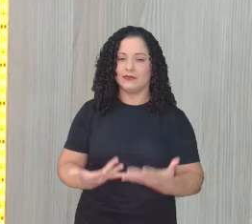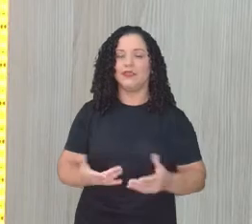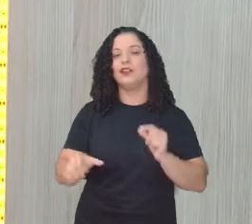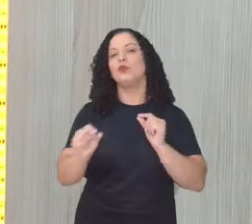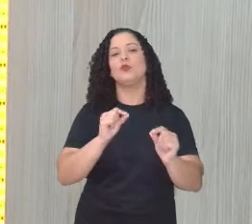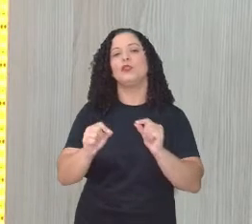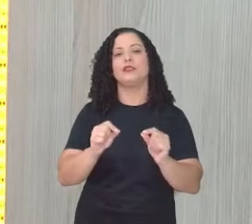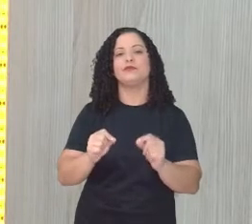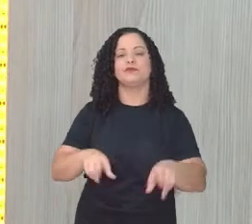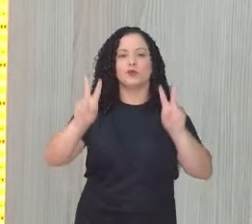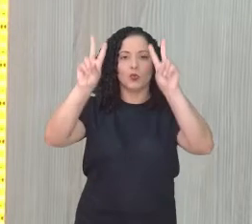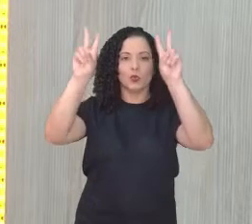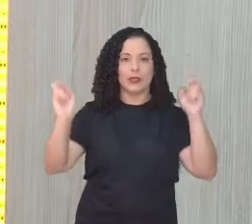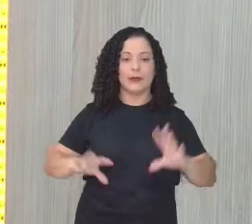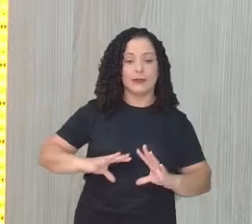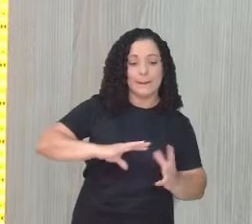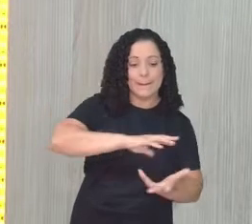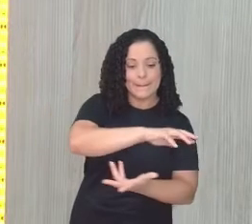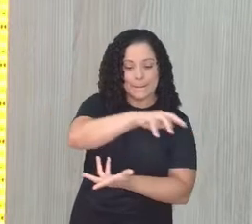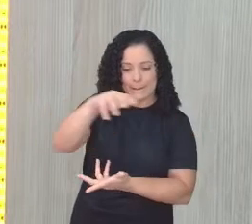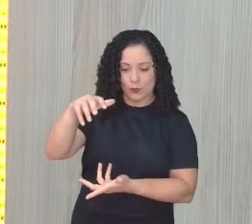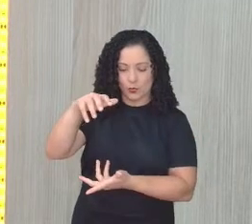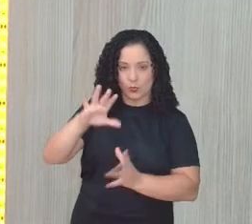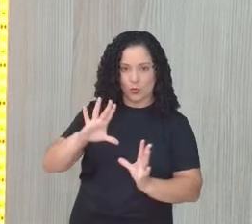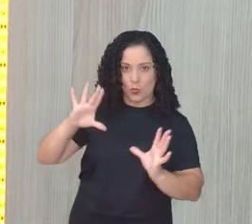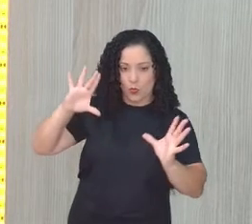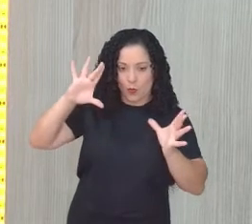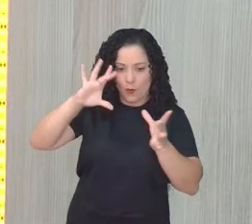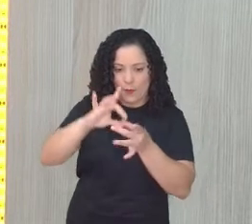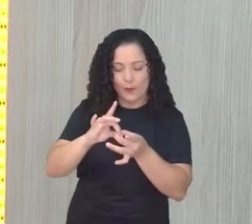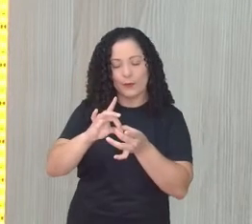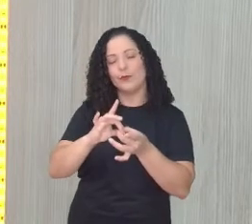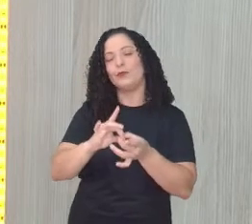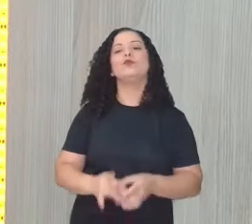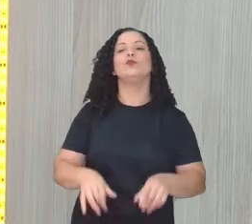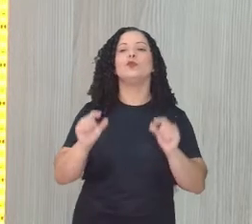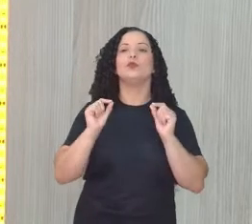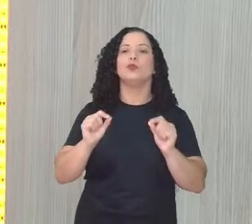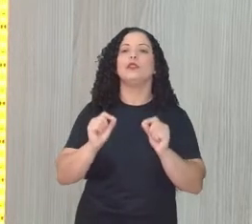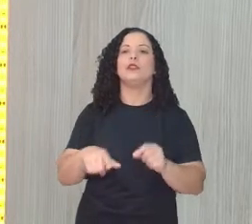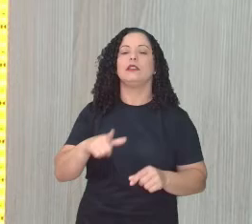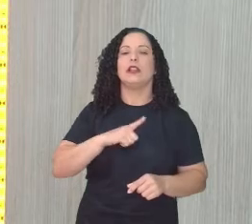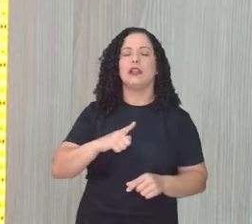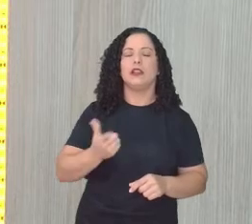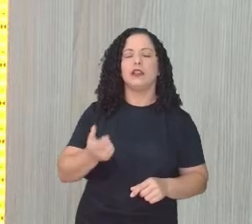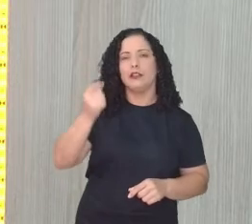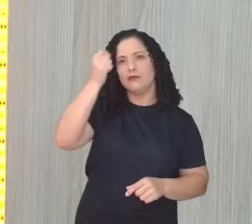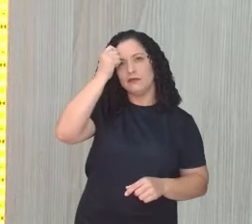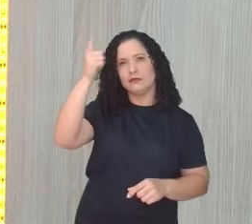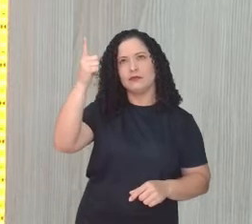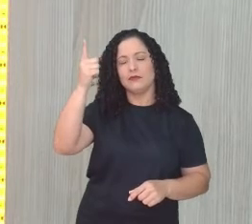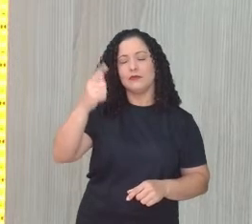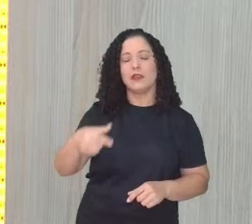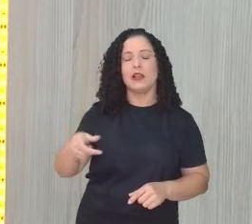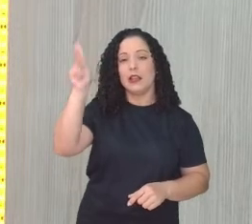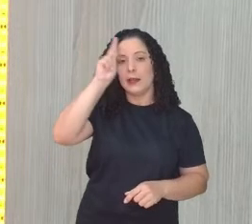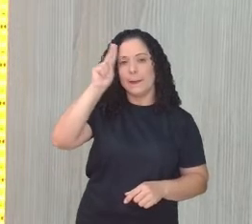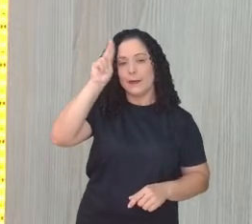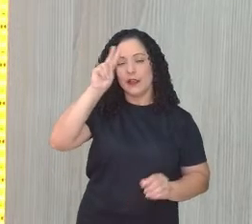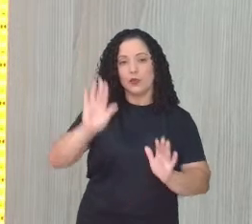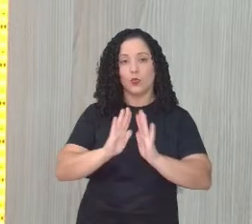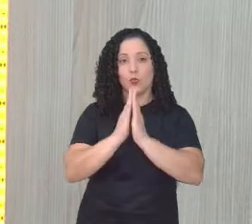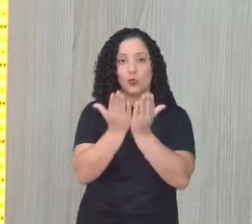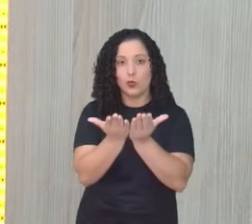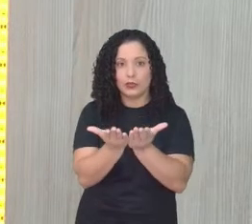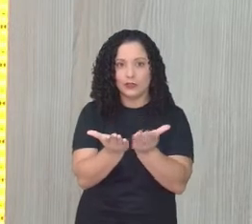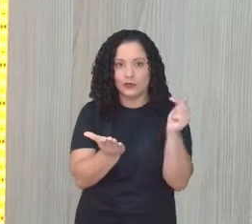de globalização, por exemplo, né, tem a ideia de um livro chamado A Galáxia de Gutenberg, né, que